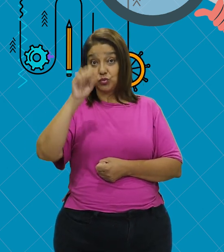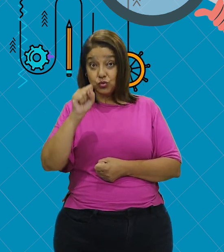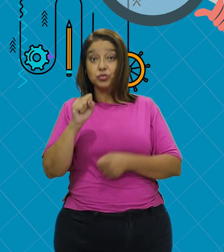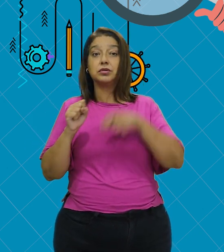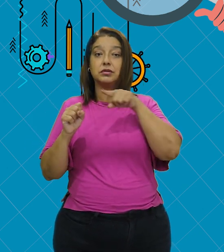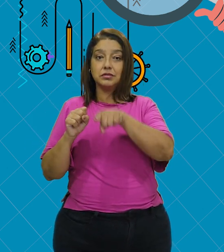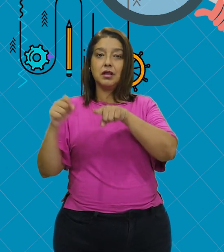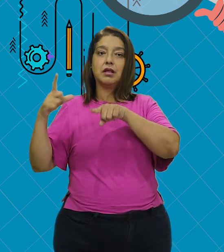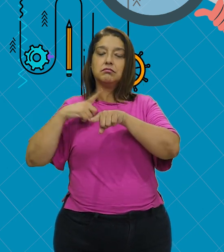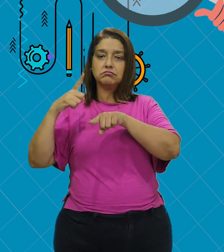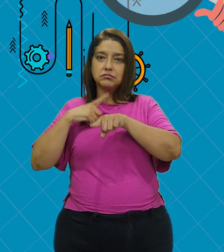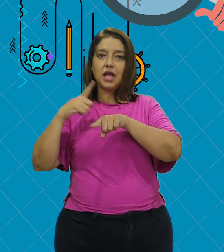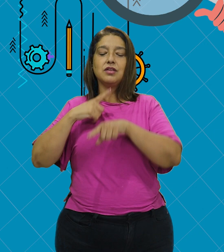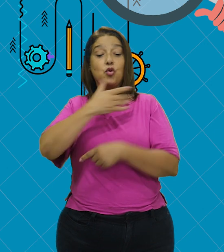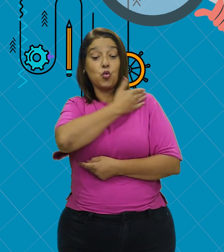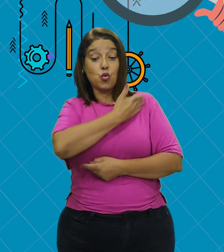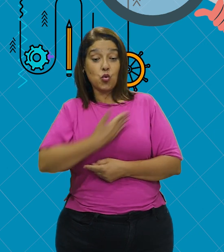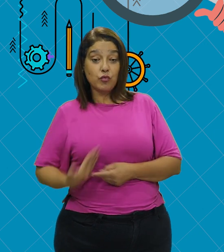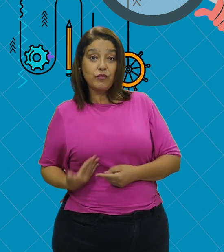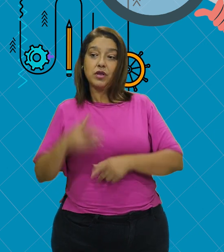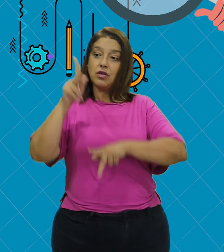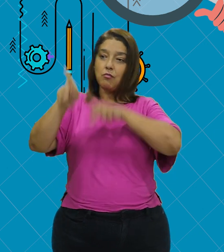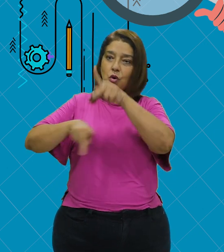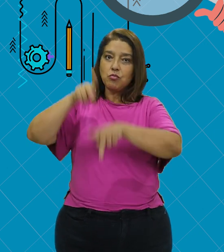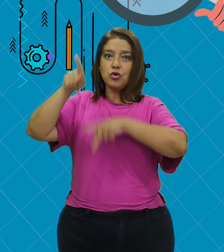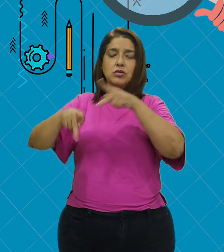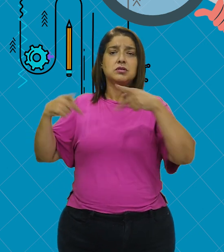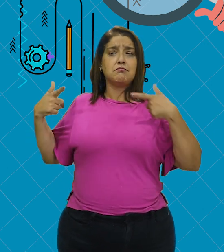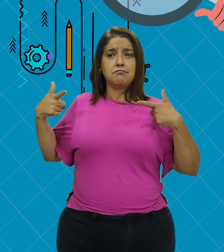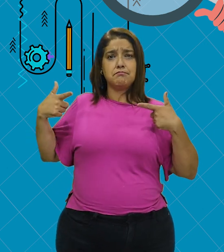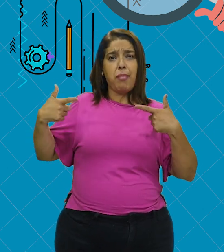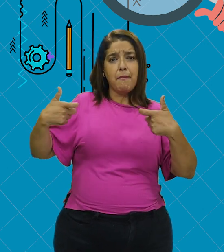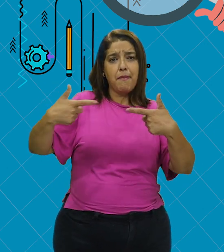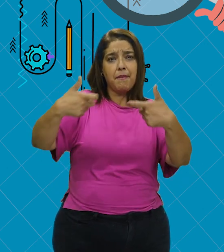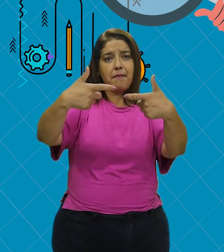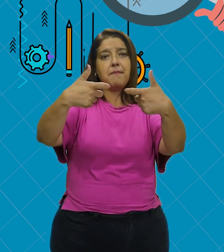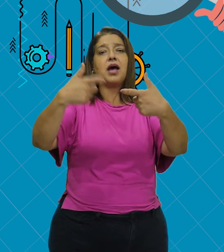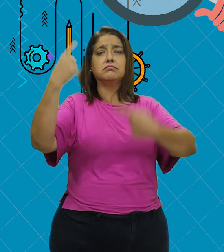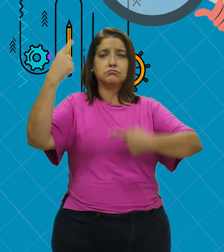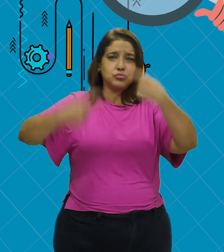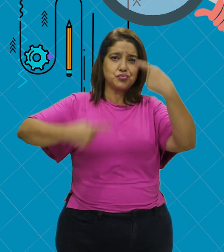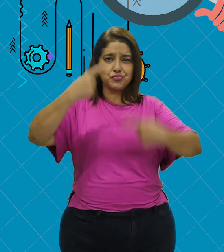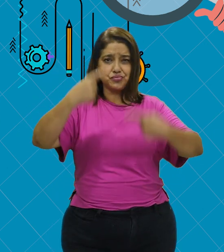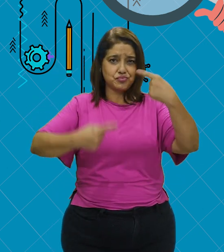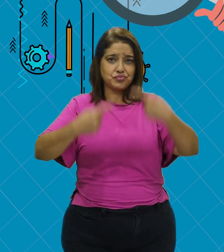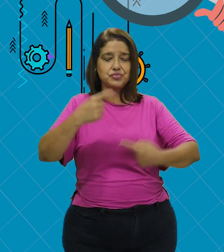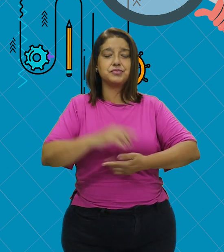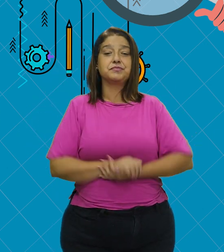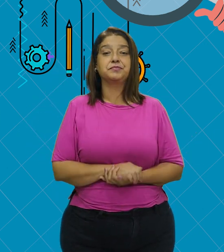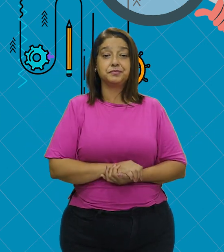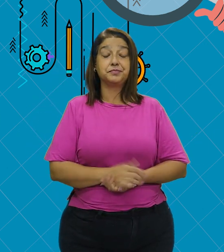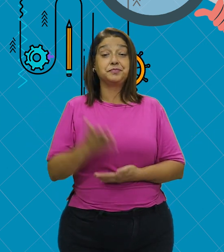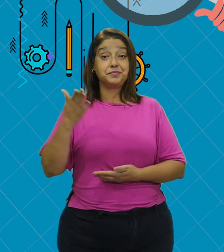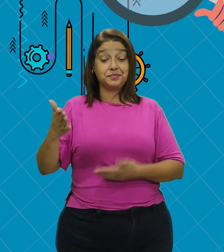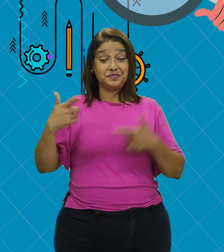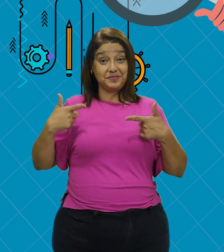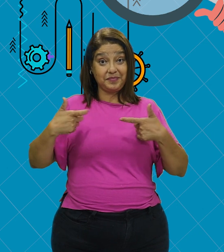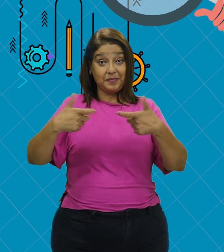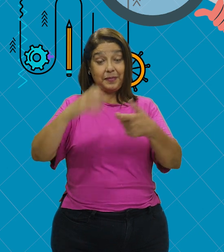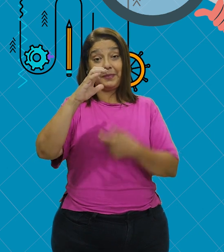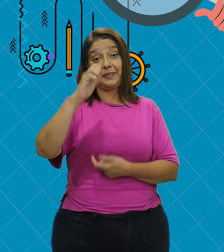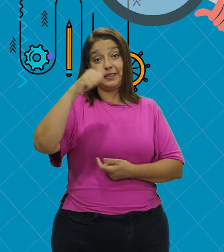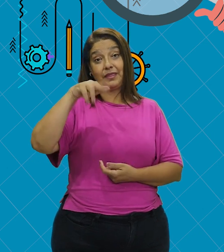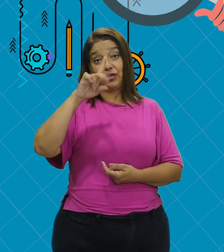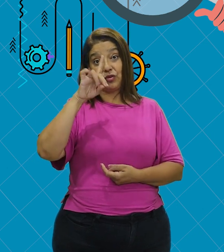governo central e as populações marginalizadas do sertão. A Guerra de Canudos foi um